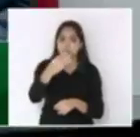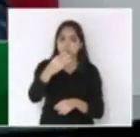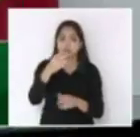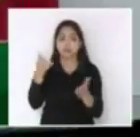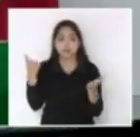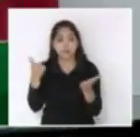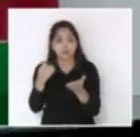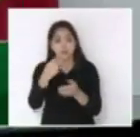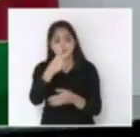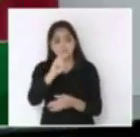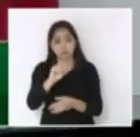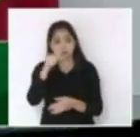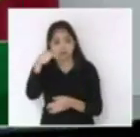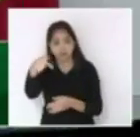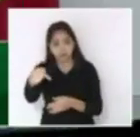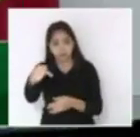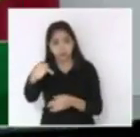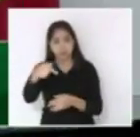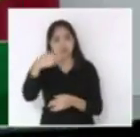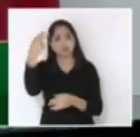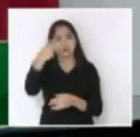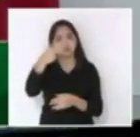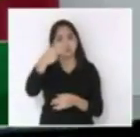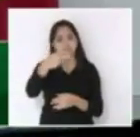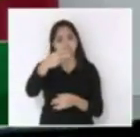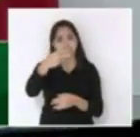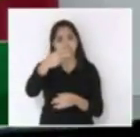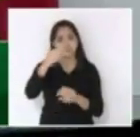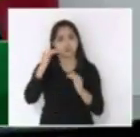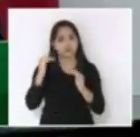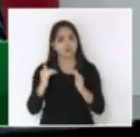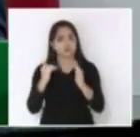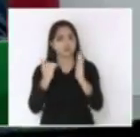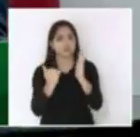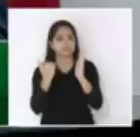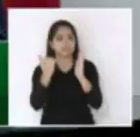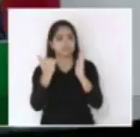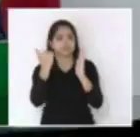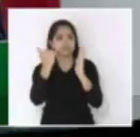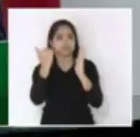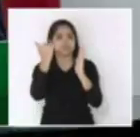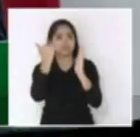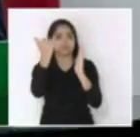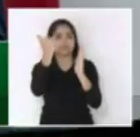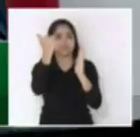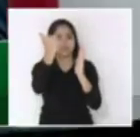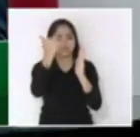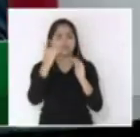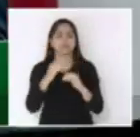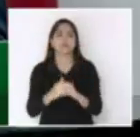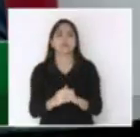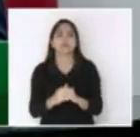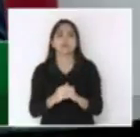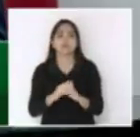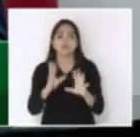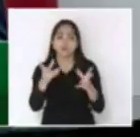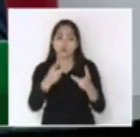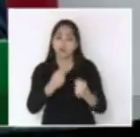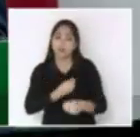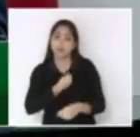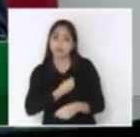agora em segundo lugar. Quer dizer, nós estamos crescendo em qualidade de vida. Os indicadores estão